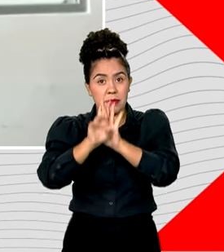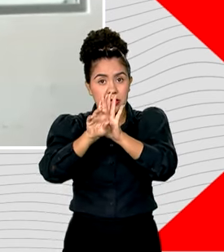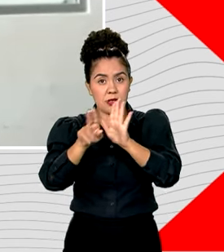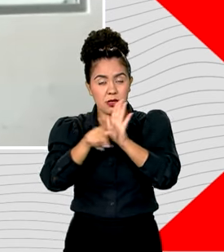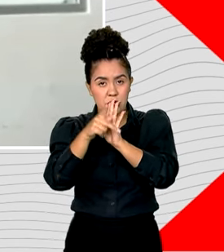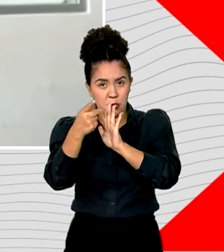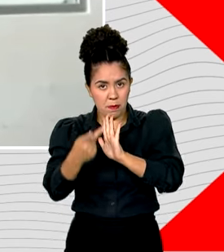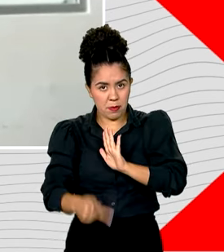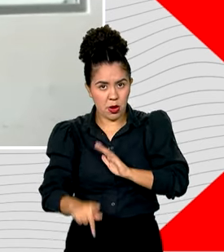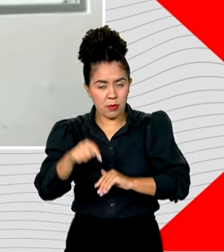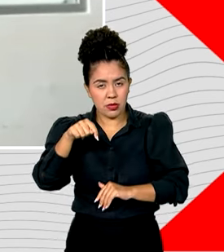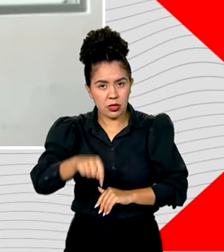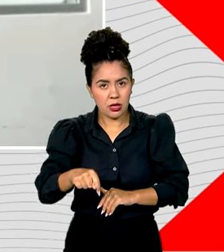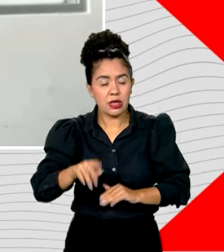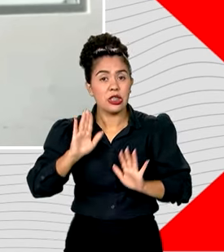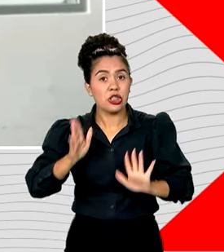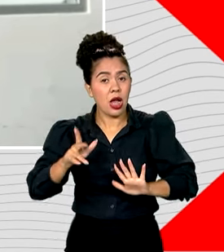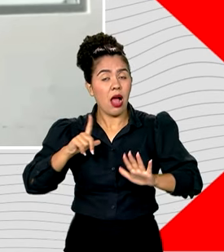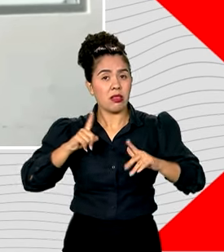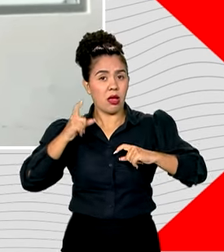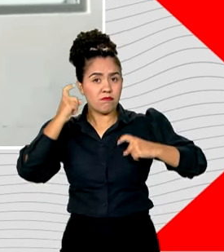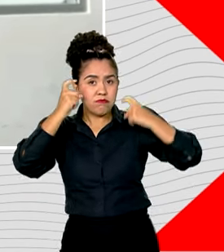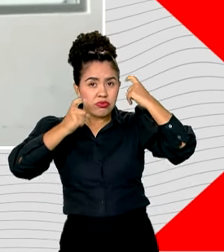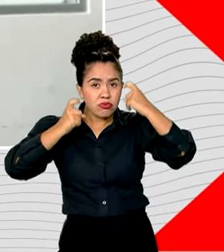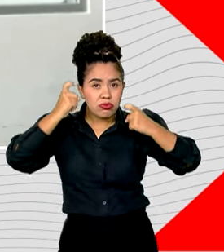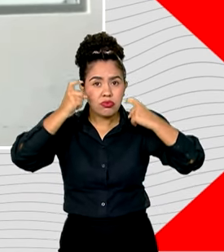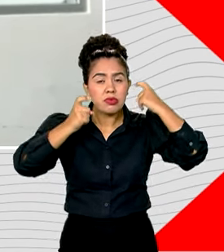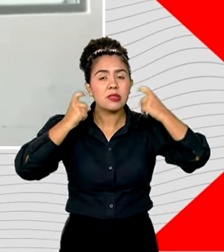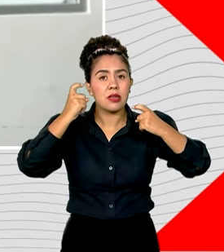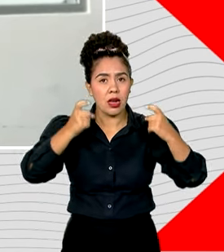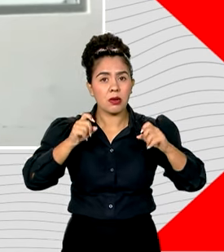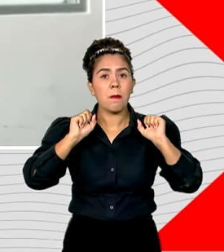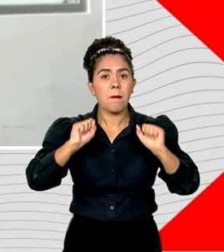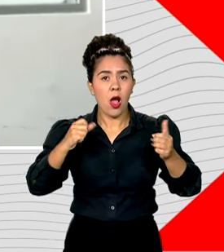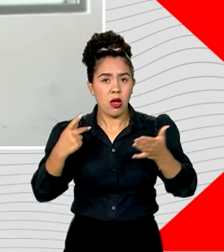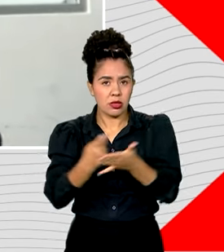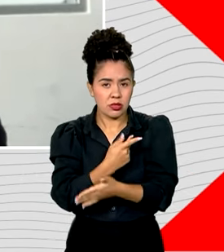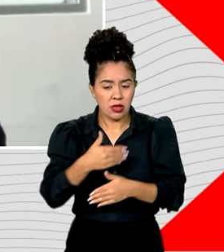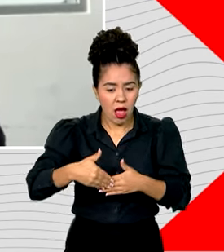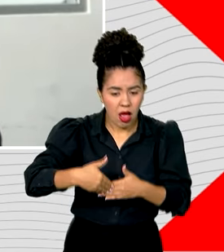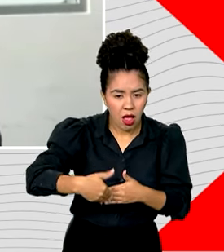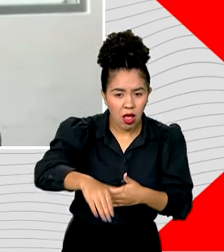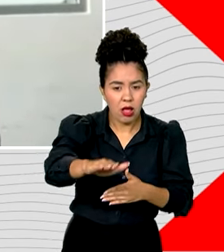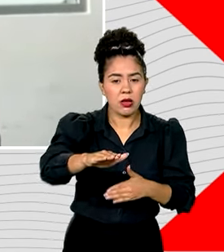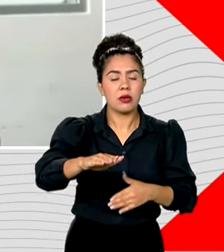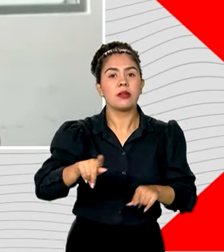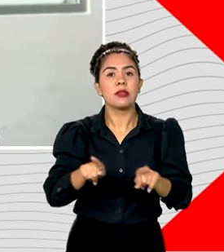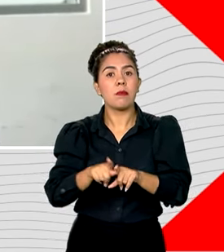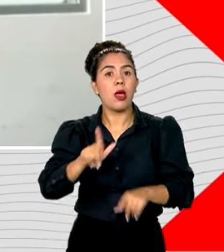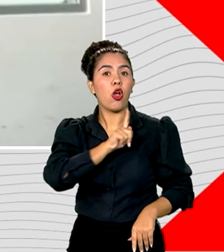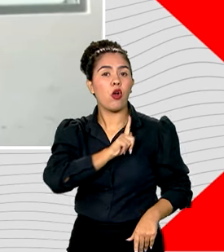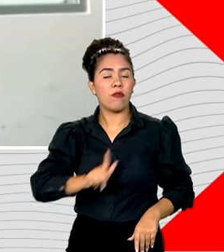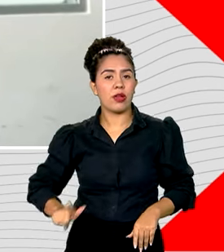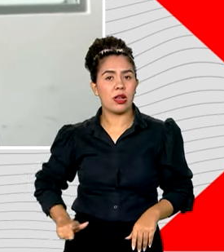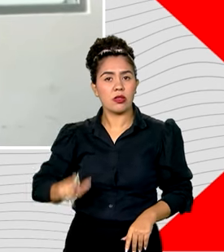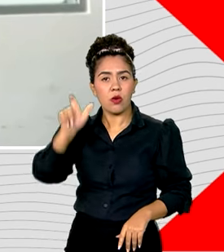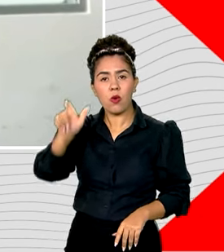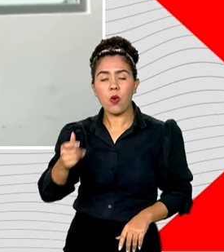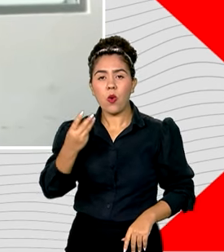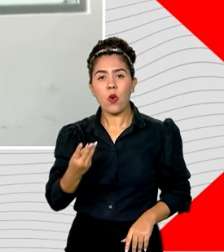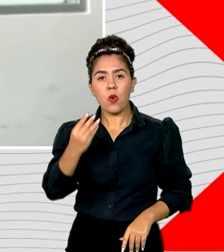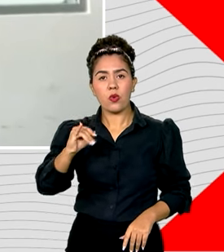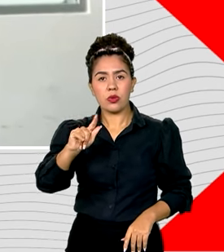bom tempo né desde o início do ano inclusive com a estiagem que está por vir neste ano eh inclusive o governador Wilson Lima já se reuniu em algumas